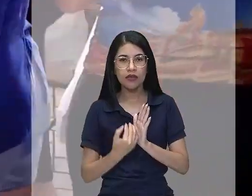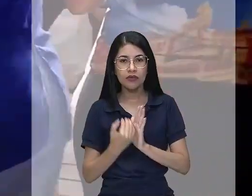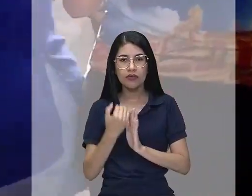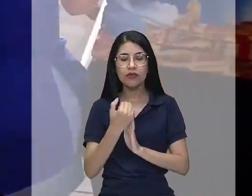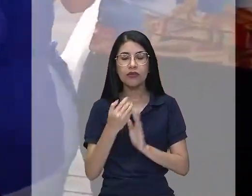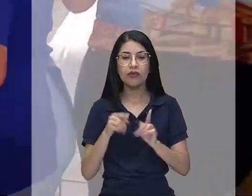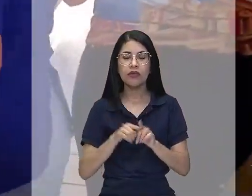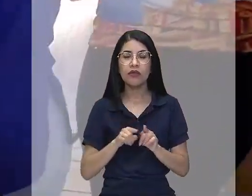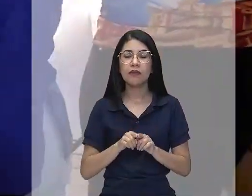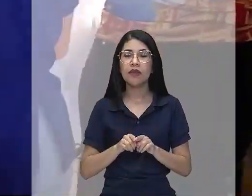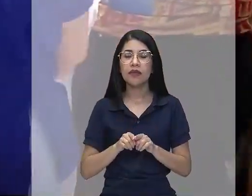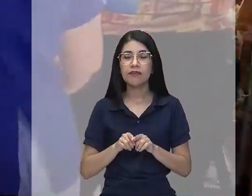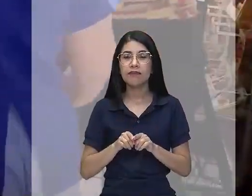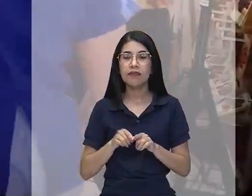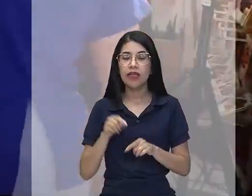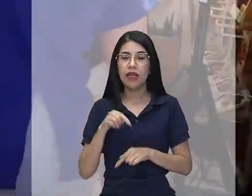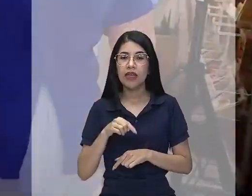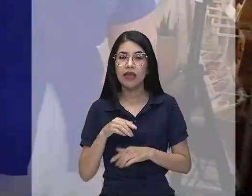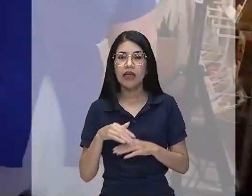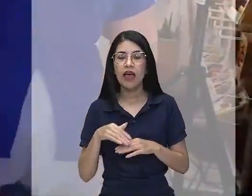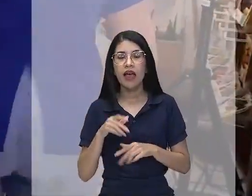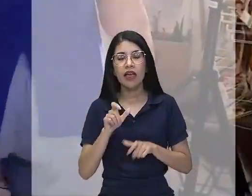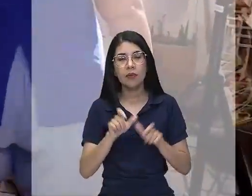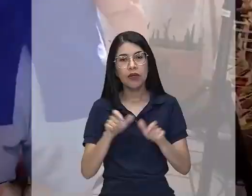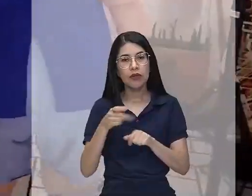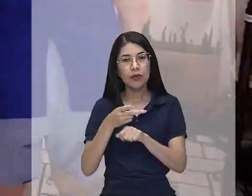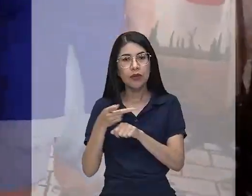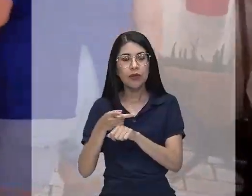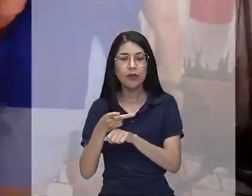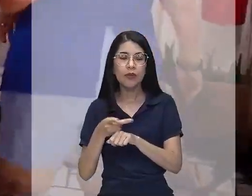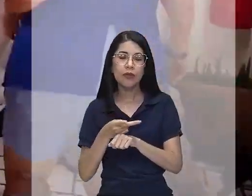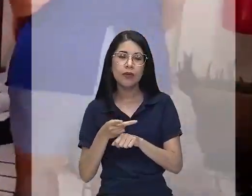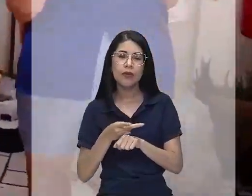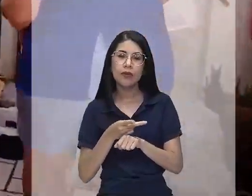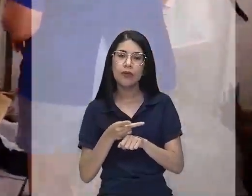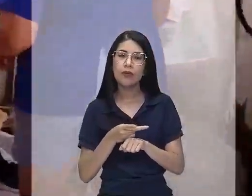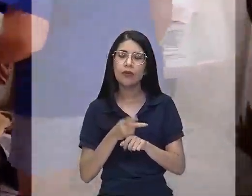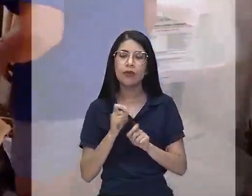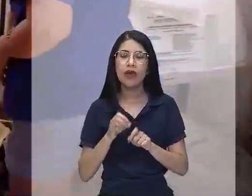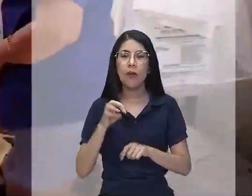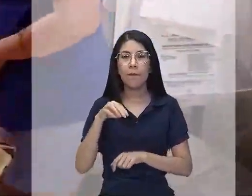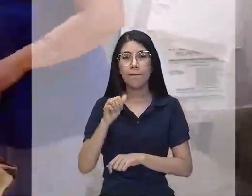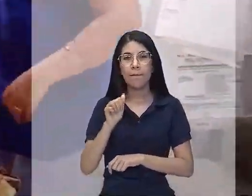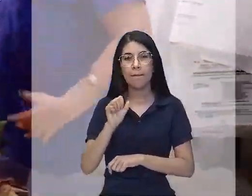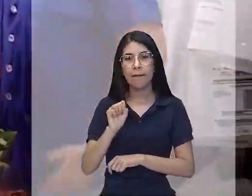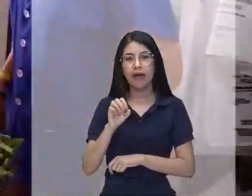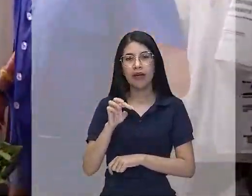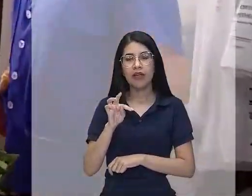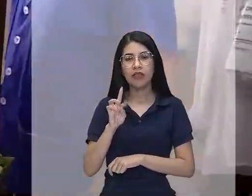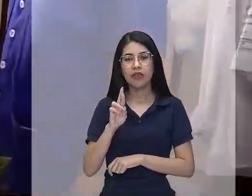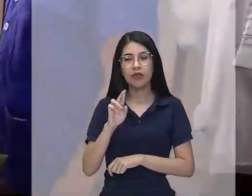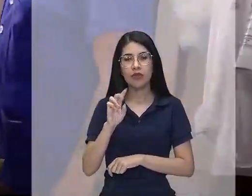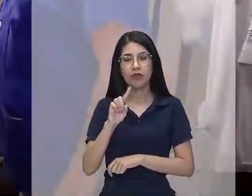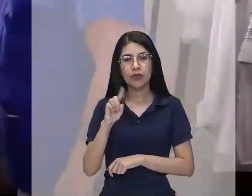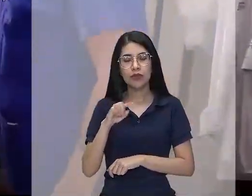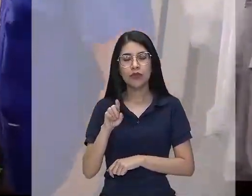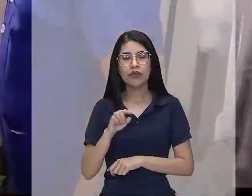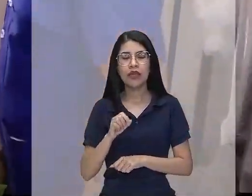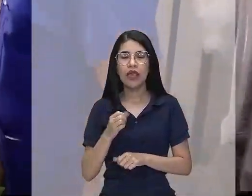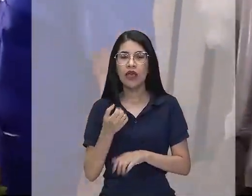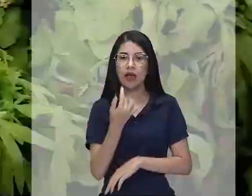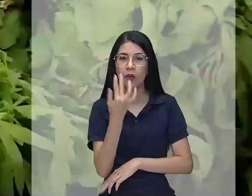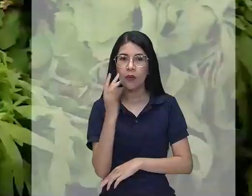Então aqui, o que nós, pessoal, mais procuram aqui de primeira mão é o mastruz. E o mastruz é uma erva